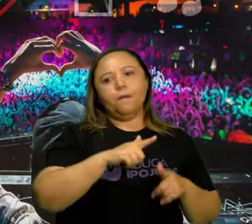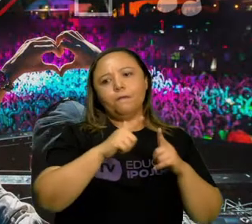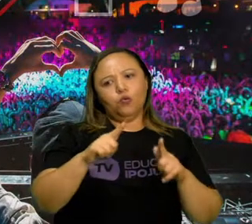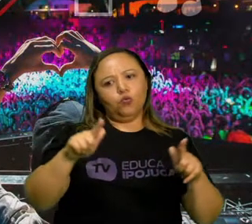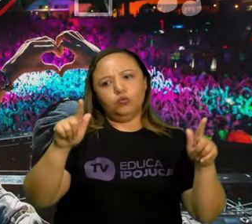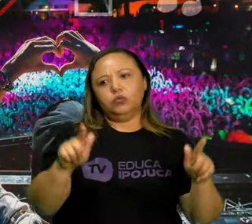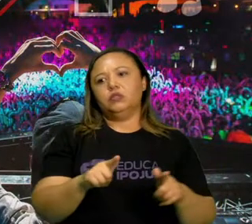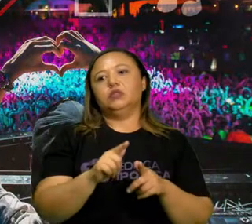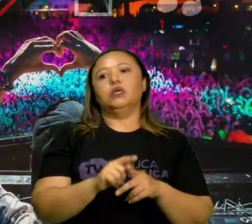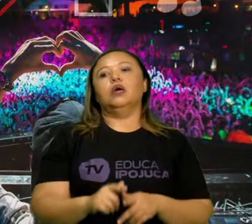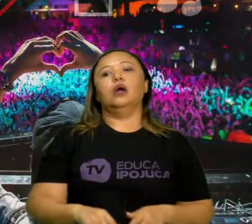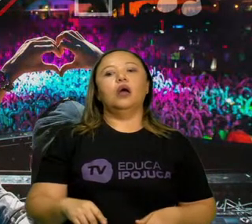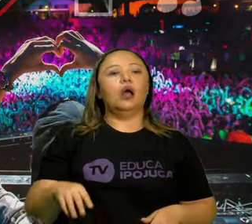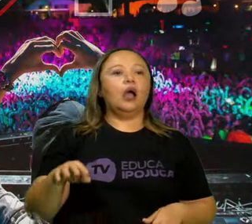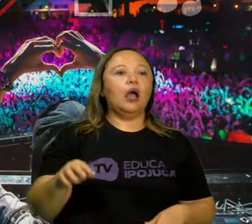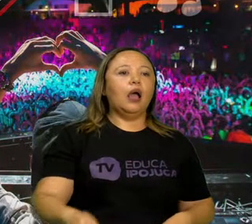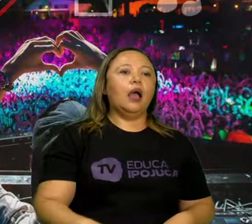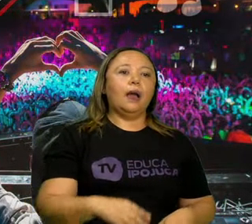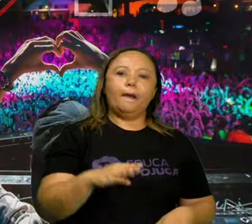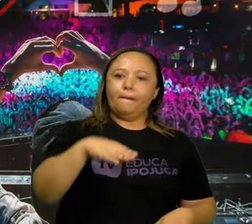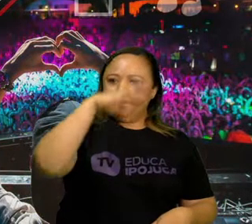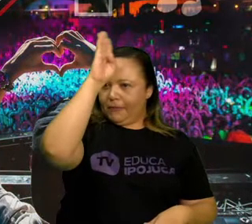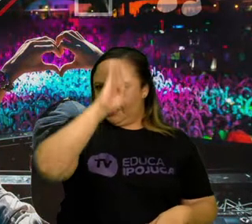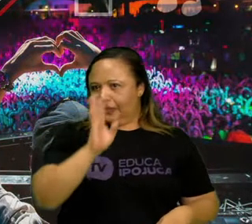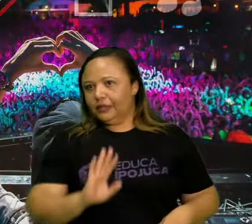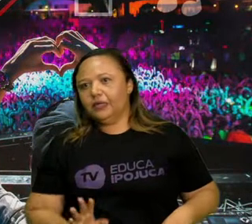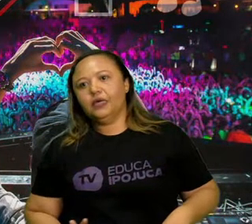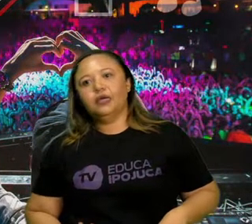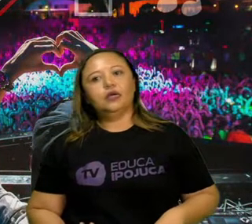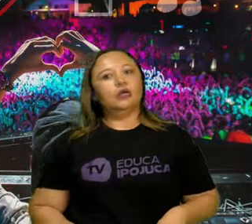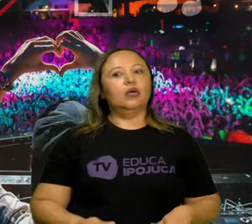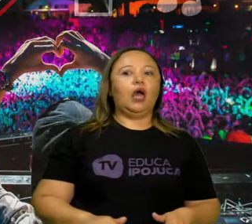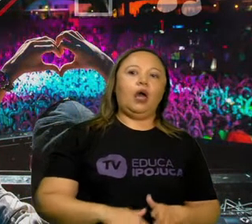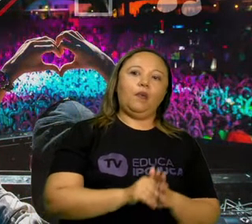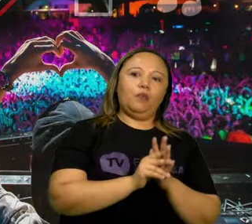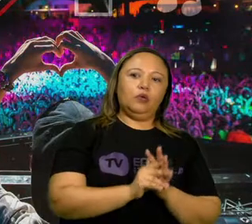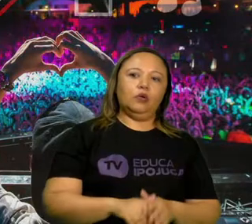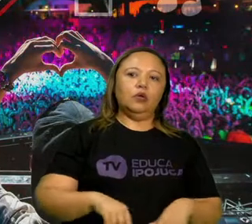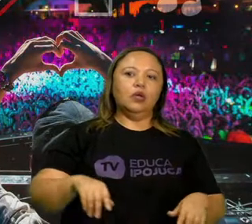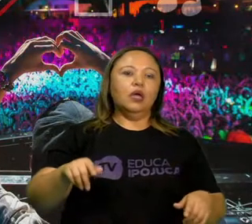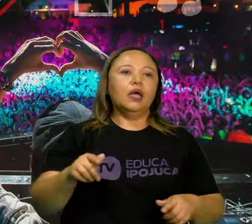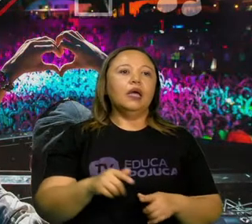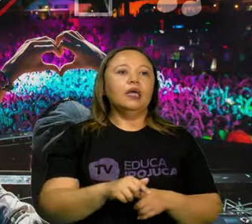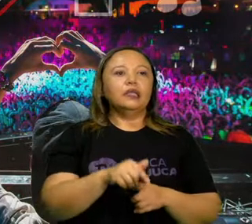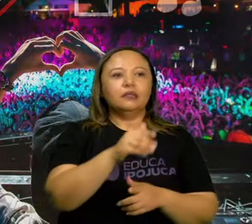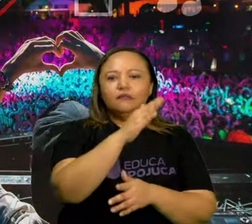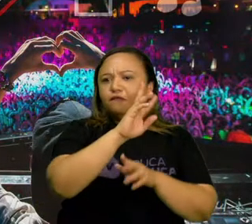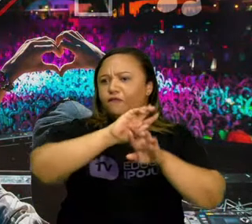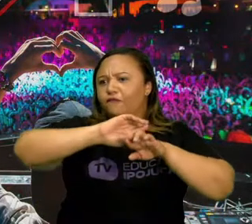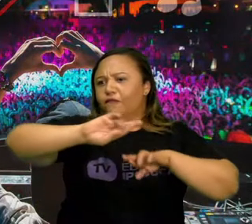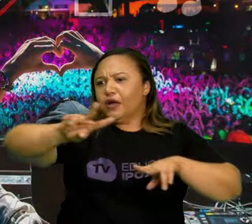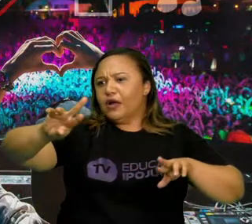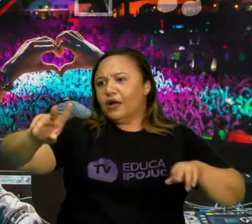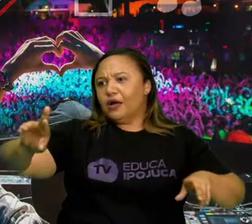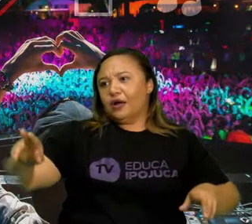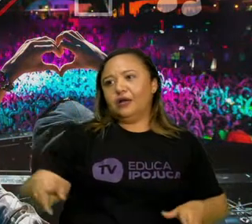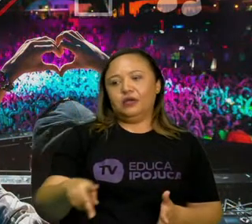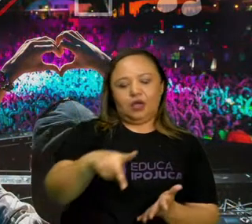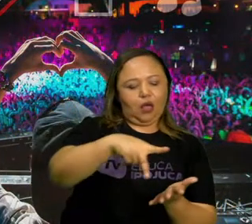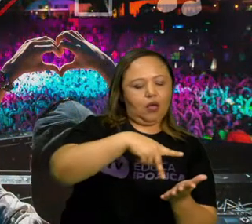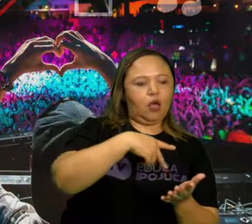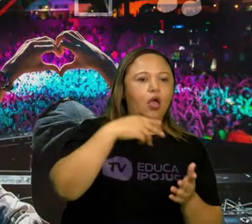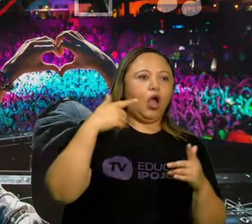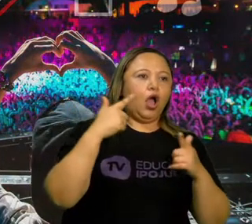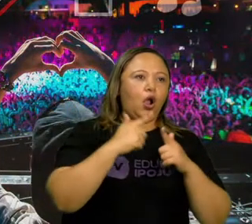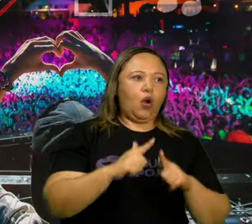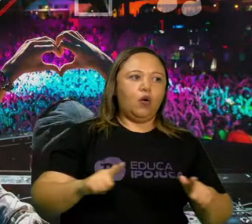popular brasileira a gente tem a música eletrônica a gente tem ali A Timbalada música para música